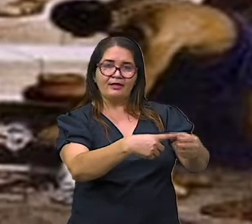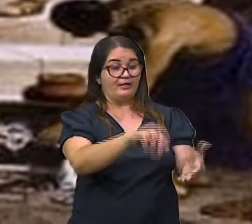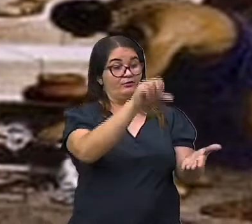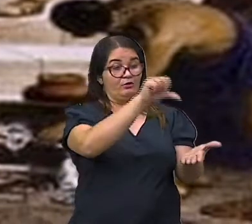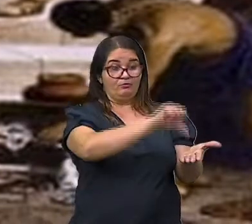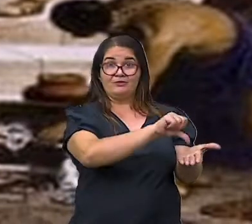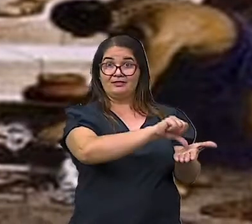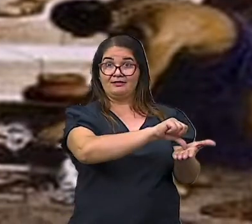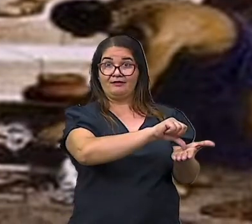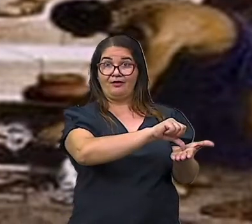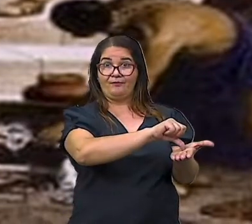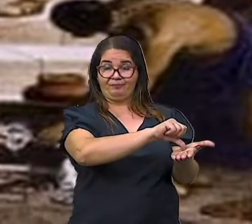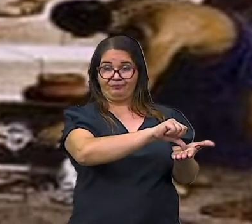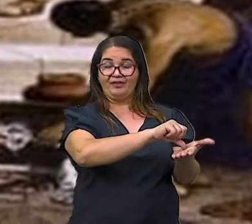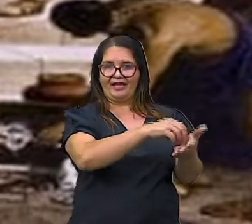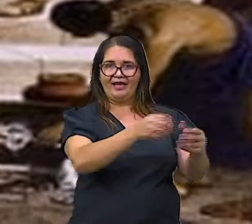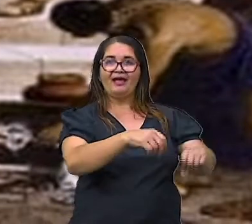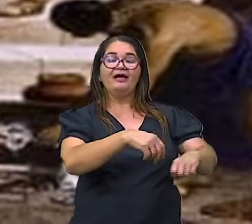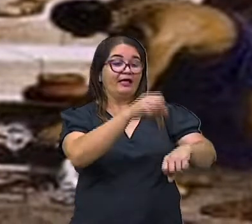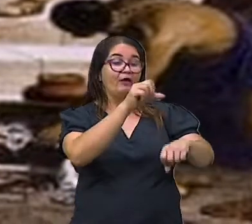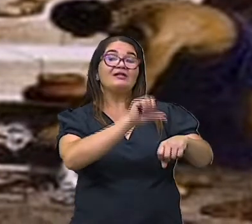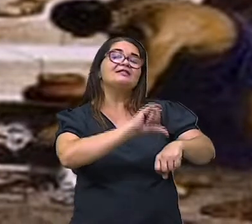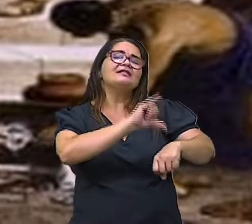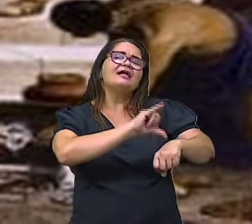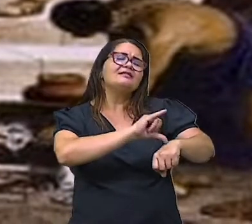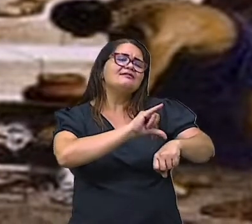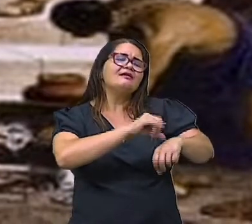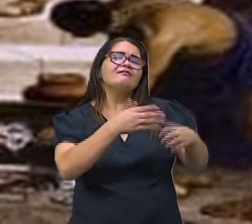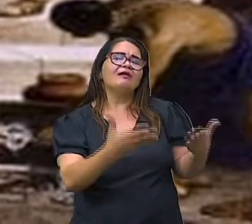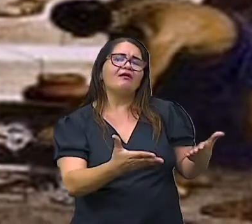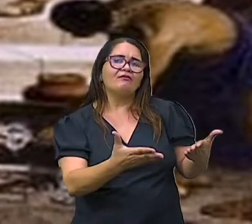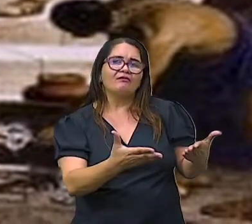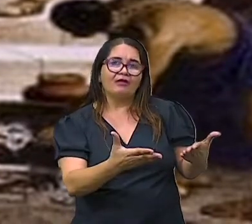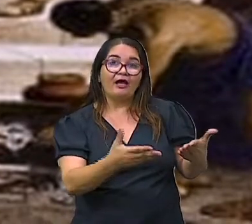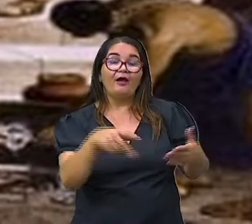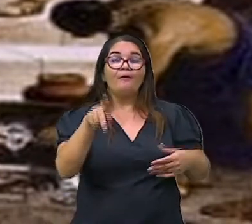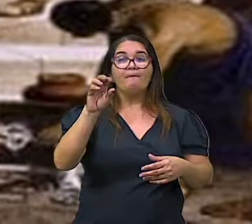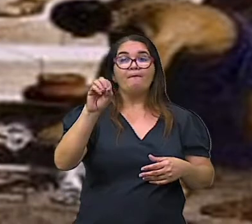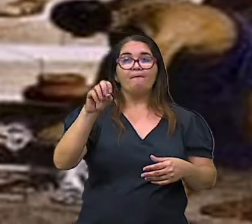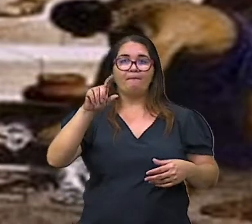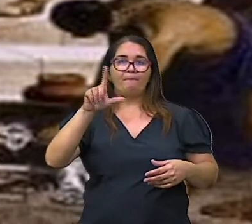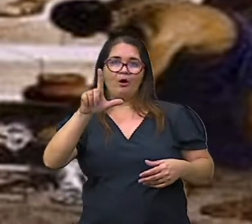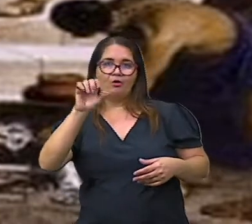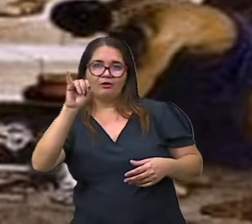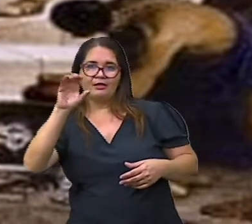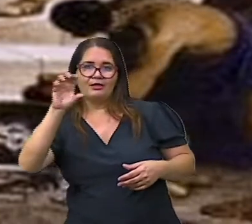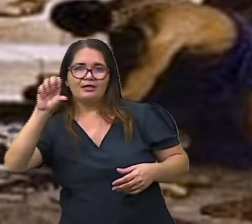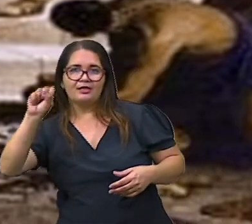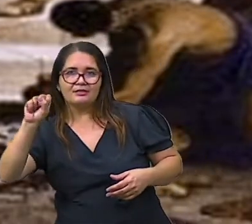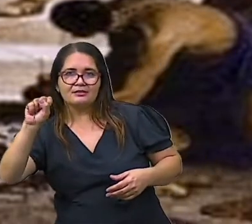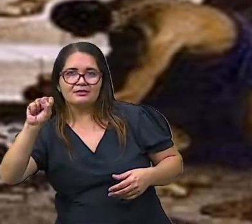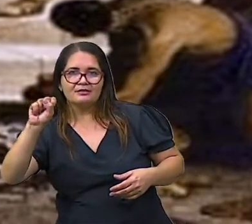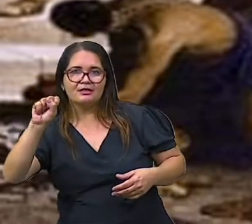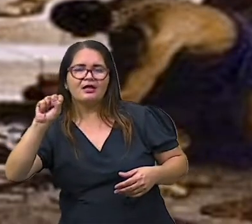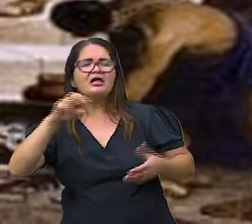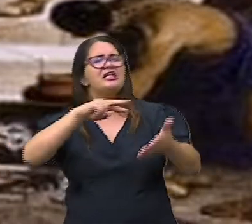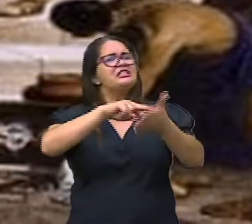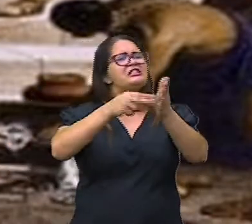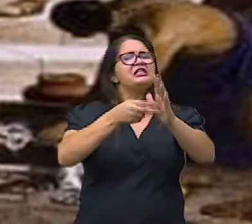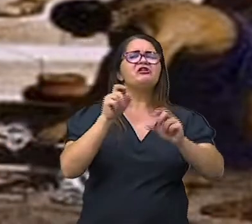Eu não dei o significado no início para fazer vocês raciocinarem, pensarem. Professor, o que